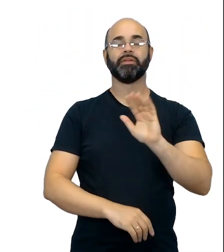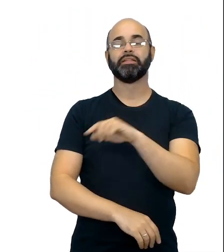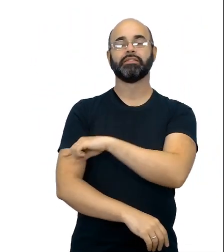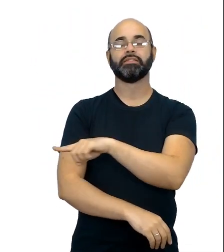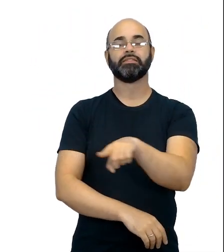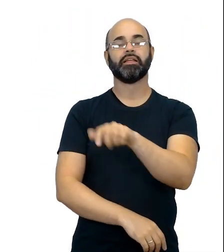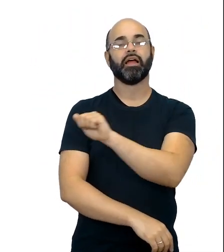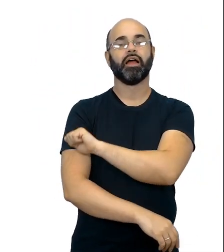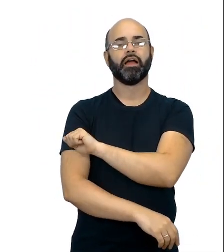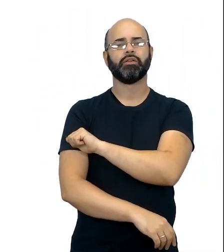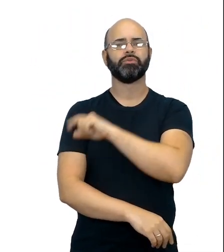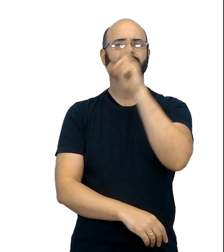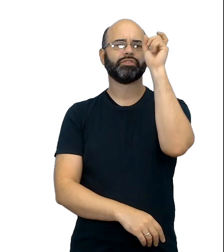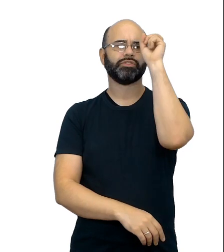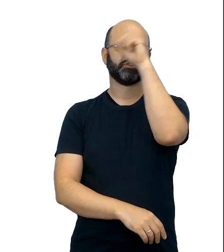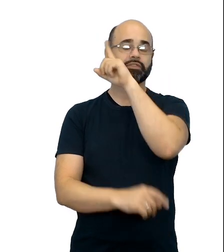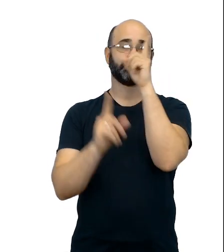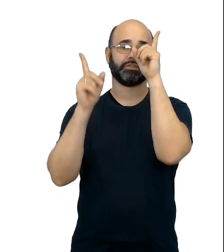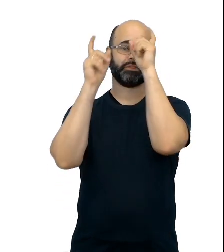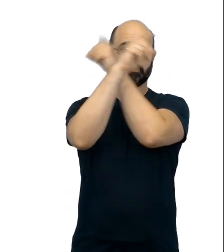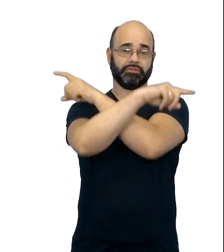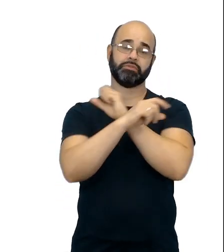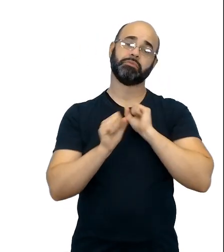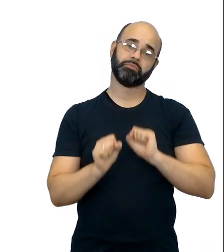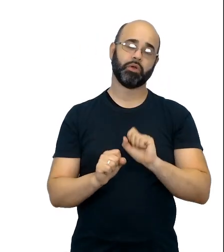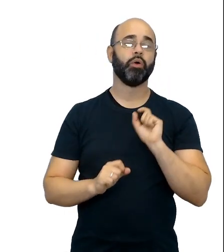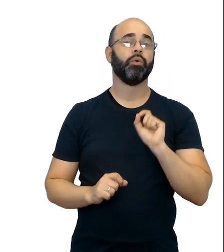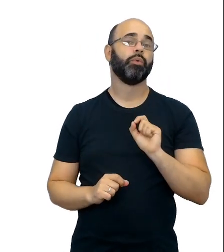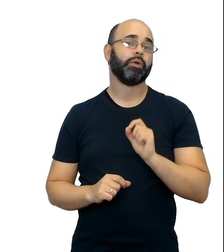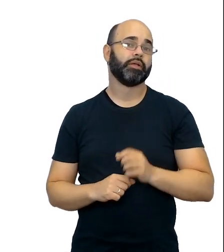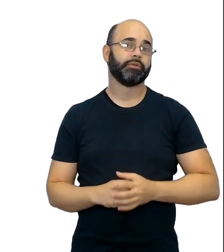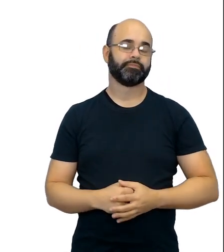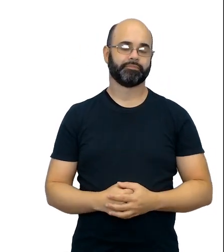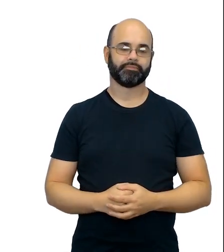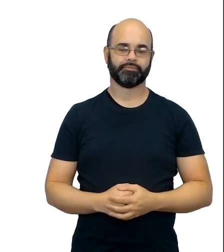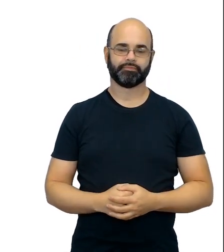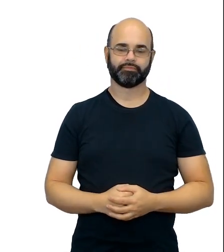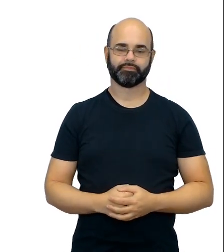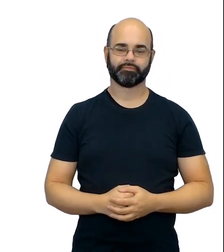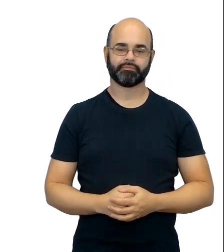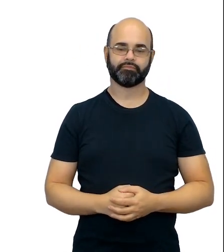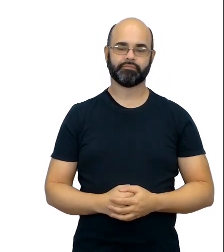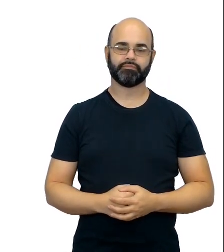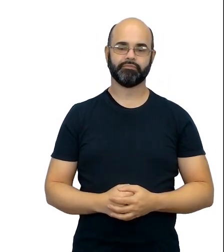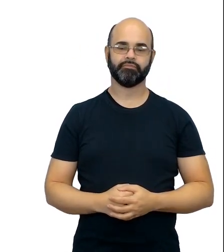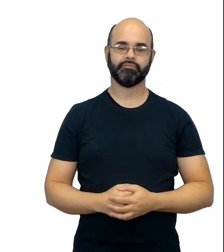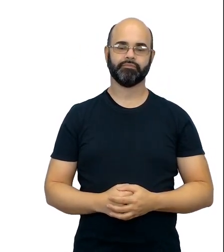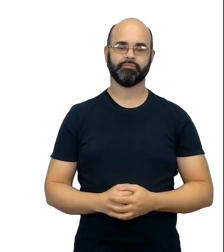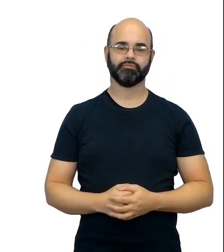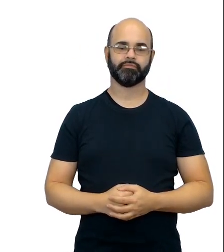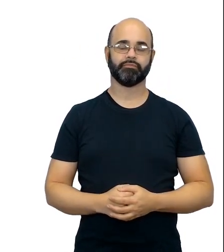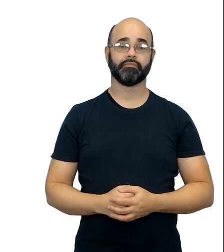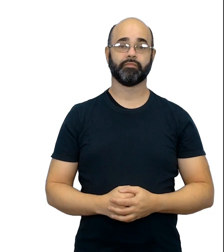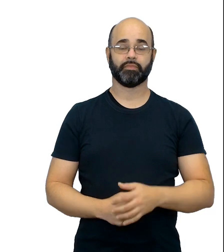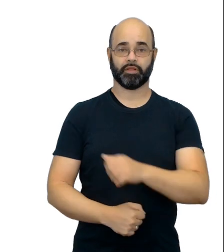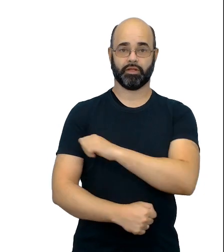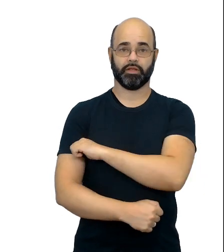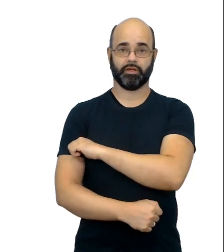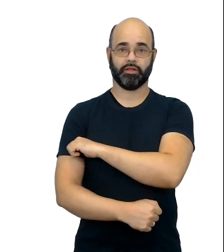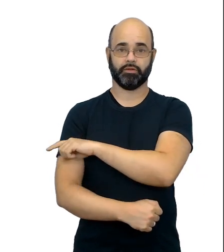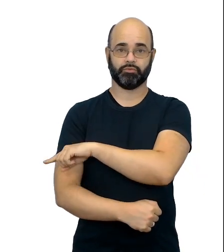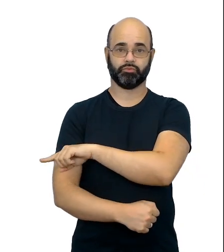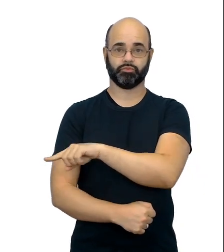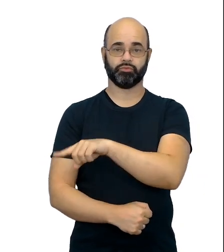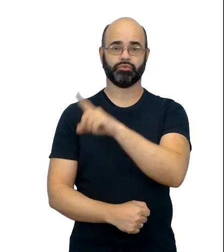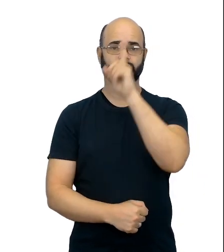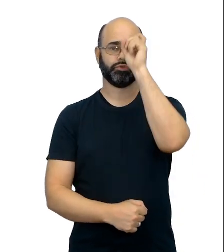E aí é uma coisa que eu deixo aí para vocês. Por que será que os estudantes terão dificuldades, né? Aí a